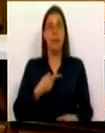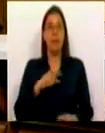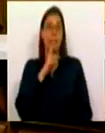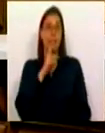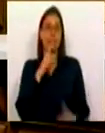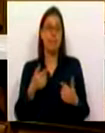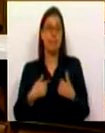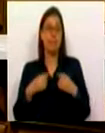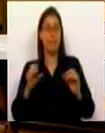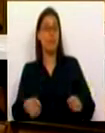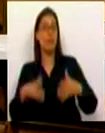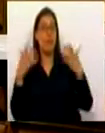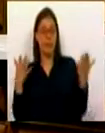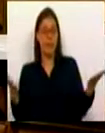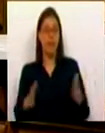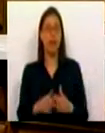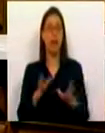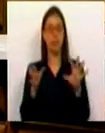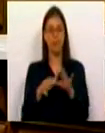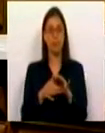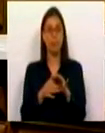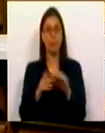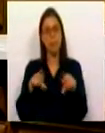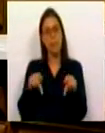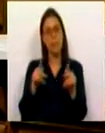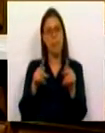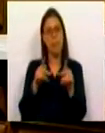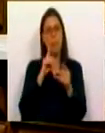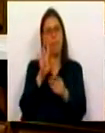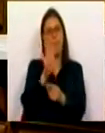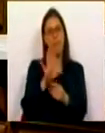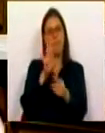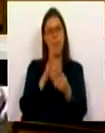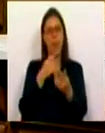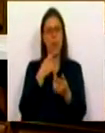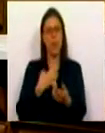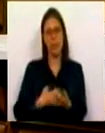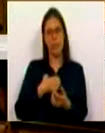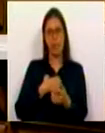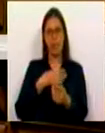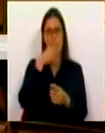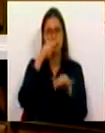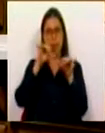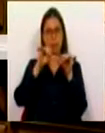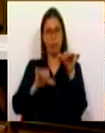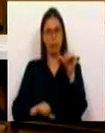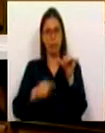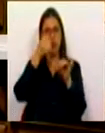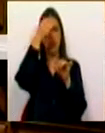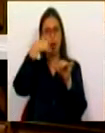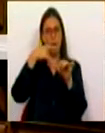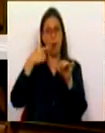uma consideração inicial acerca do método de interpretação ou reinterpretação histórica que o PSD